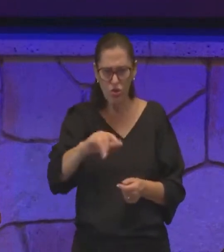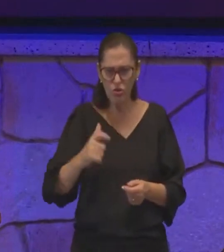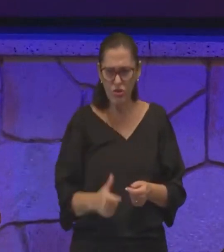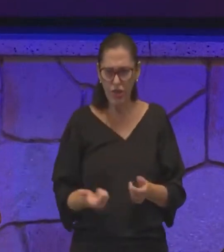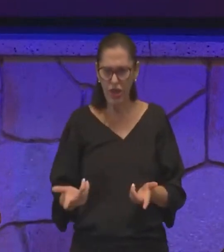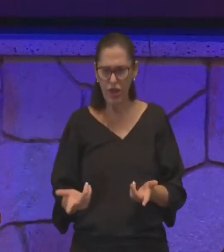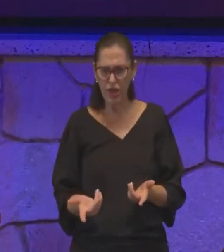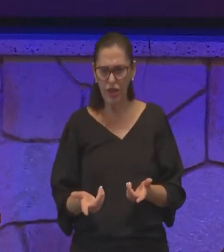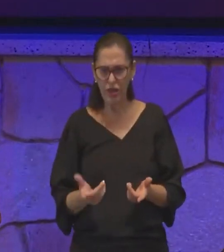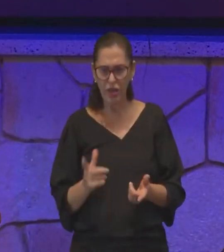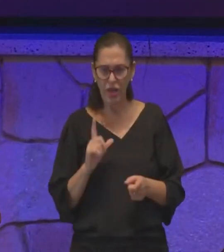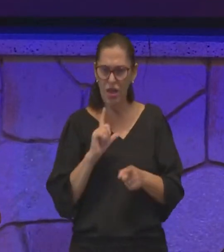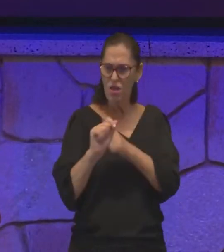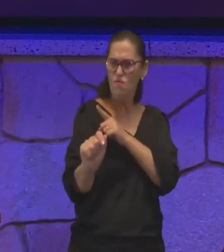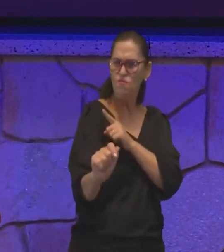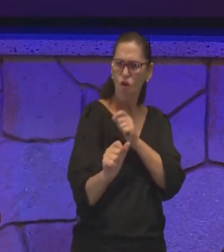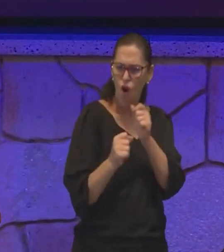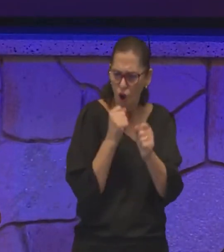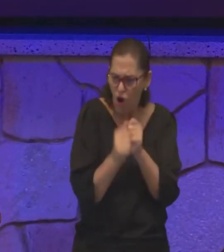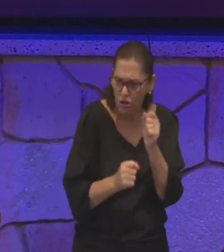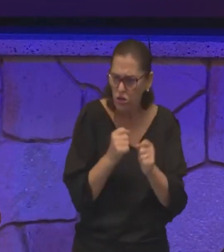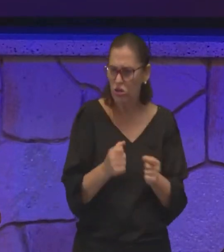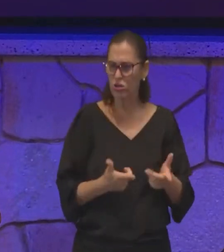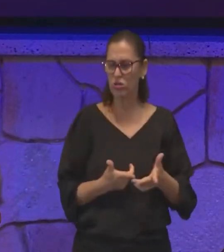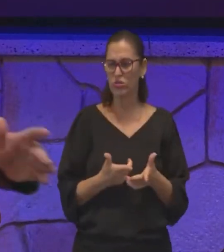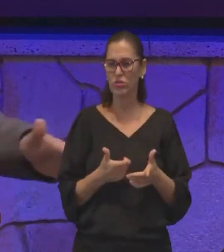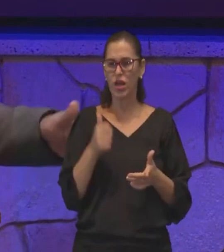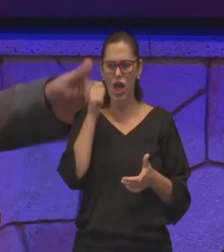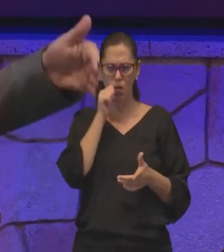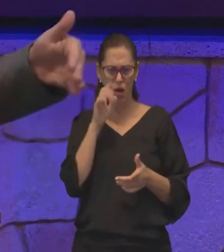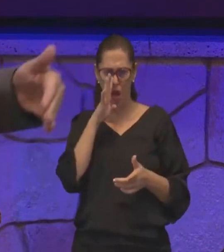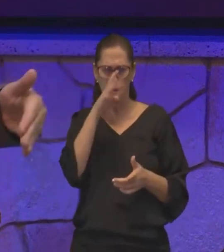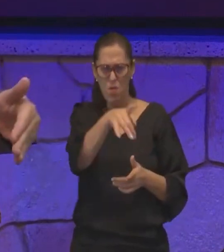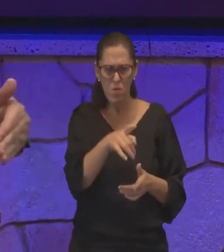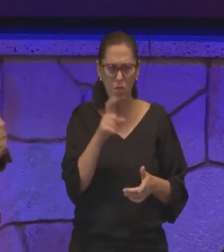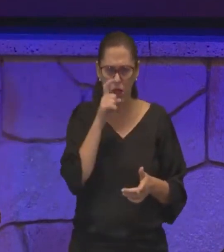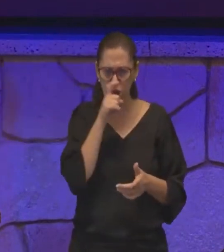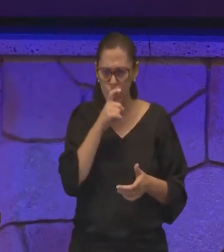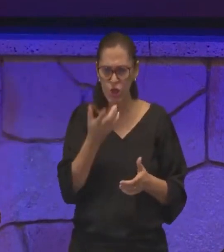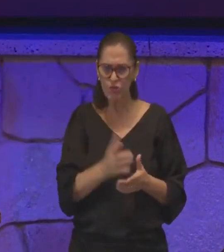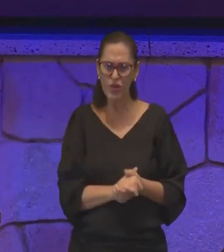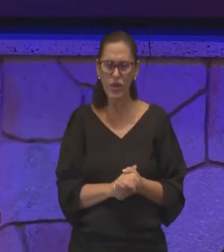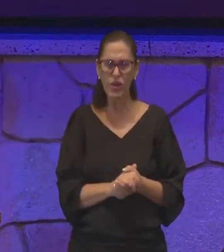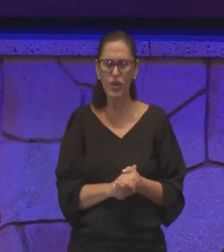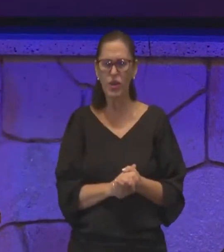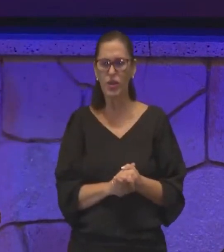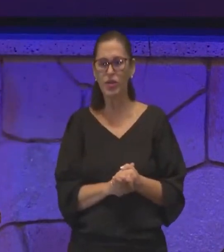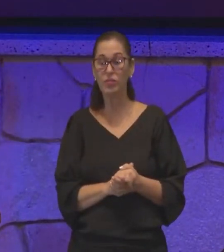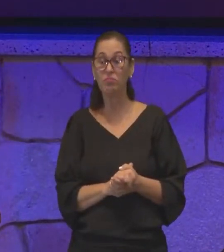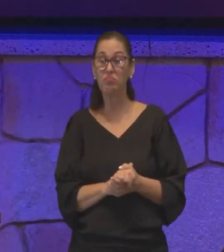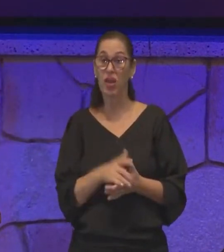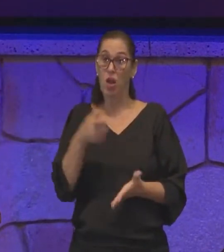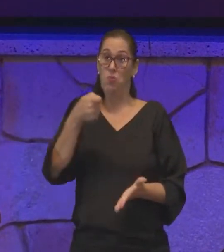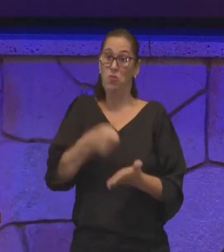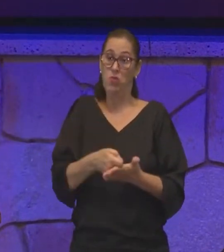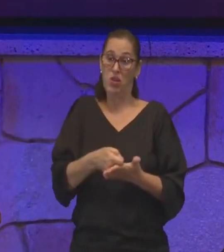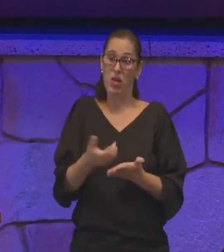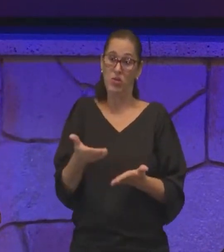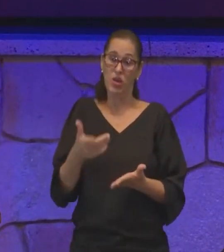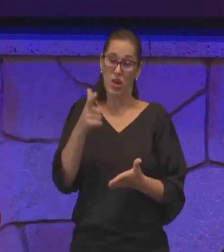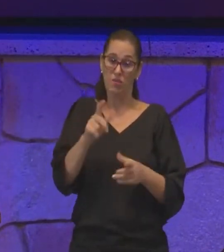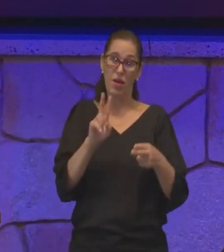assédio. Ele sai correndo e a mulher o acusa, e como ele é mulher de Potifar, uma autoridade, ele vai para o